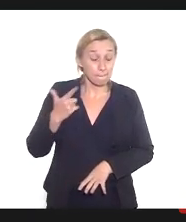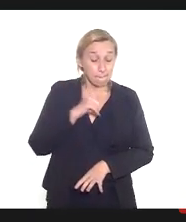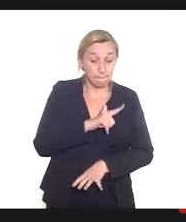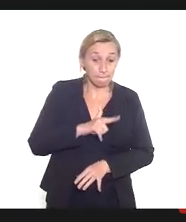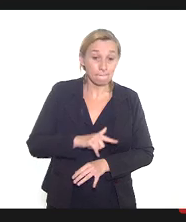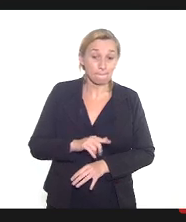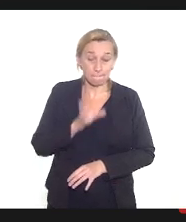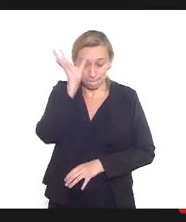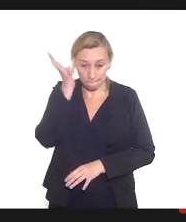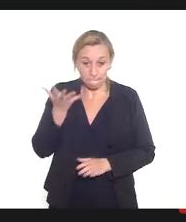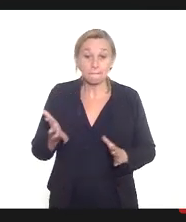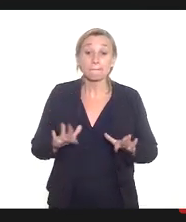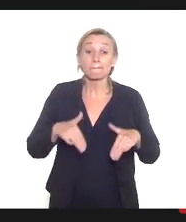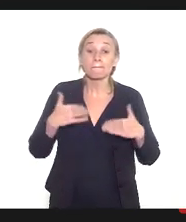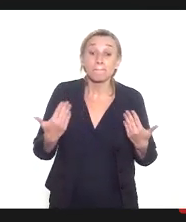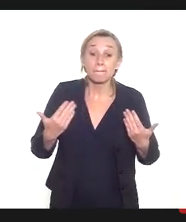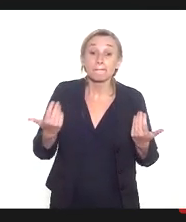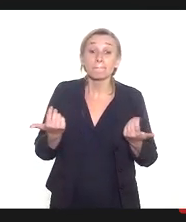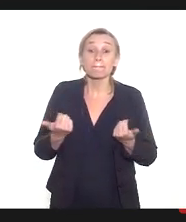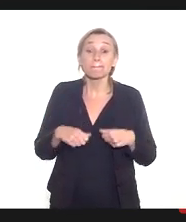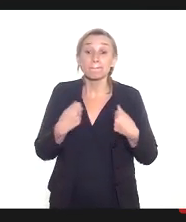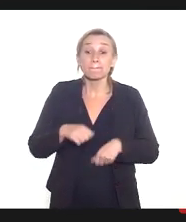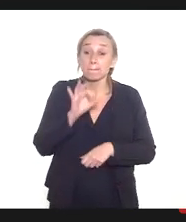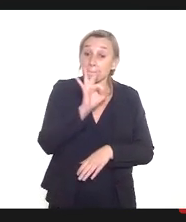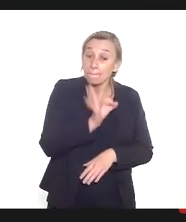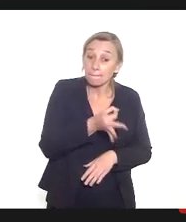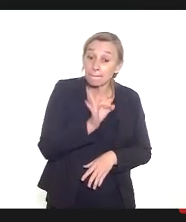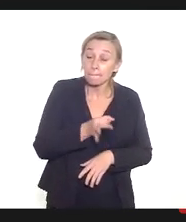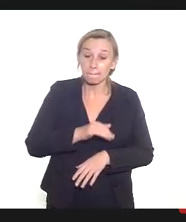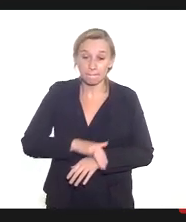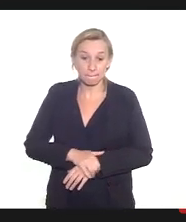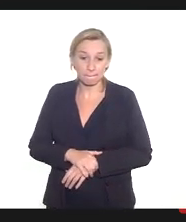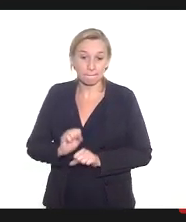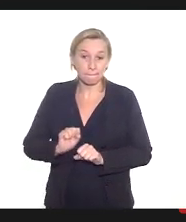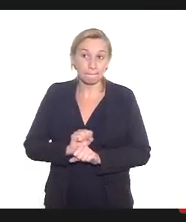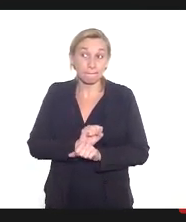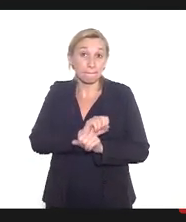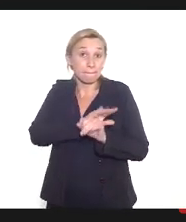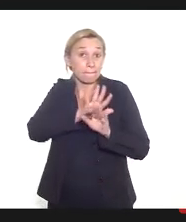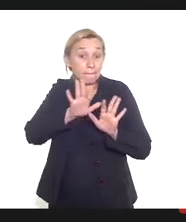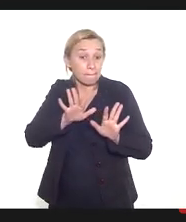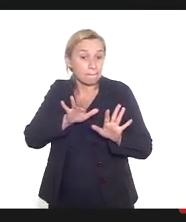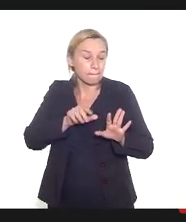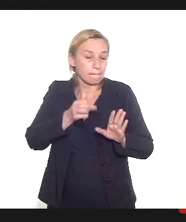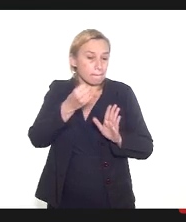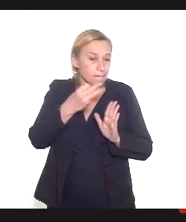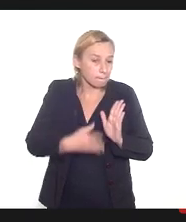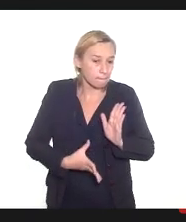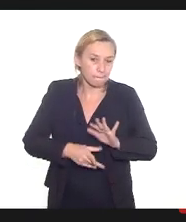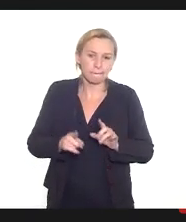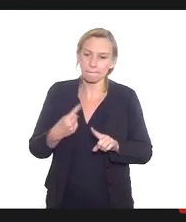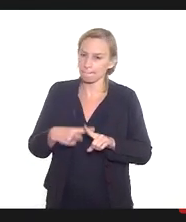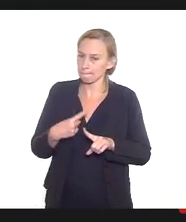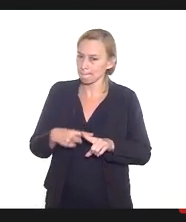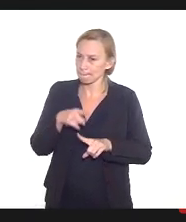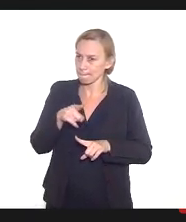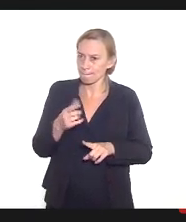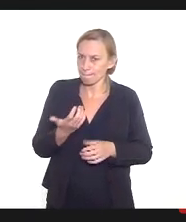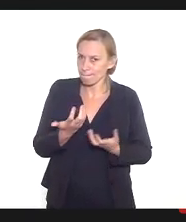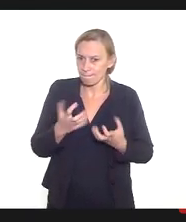vaca Qual a necessidade concreta desse termo de esclarecimento porque isso